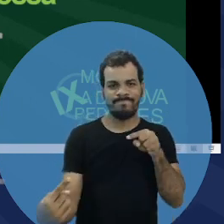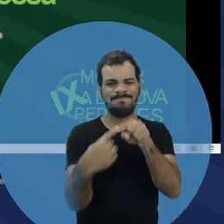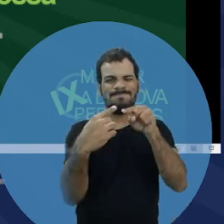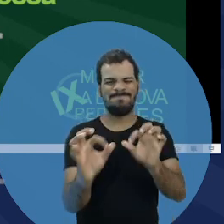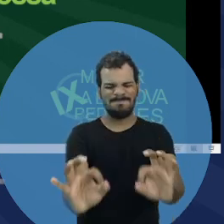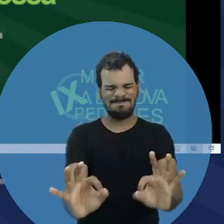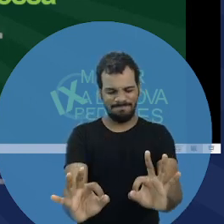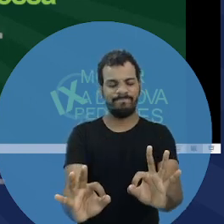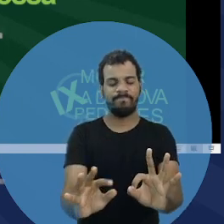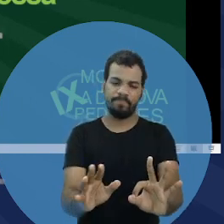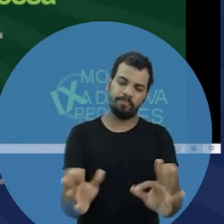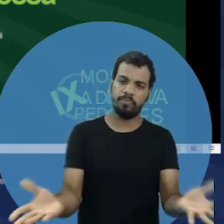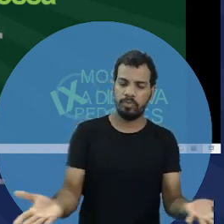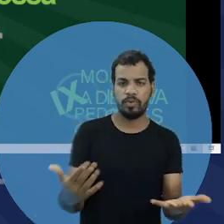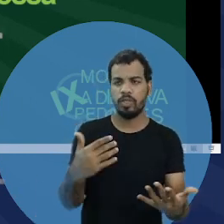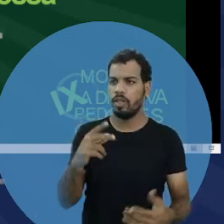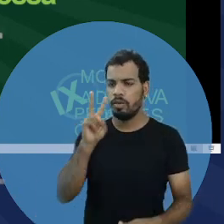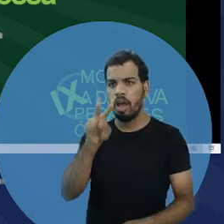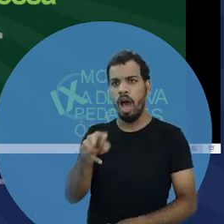assim, mudou a minha vida,